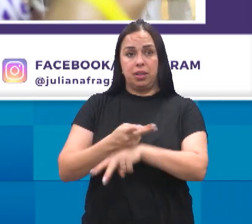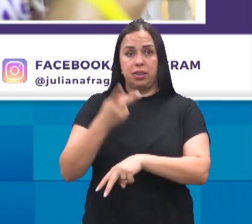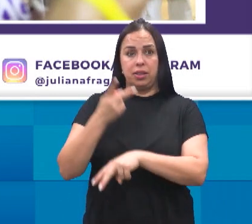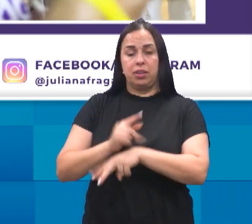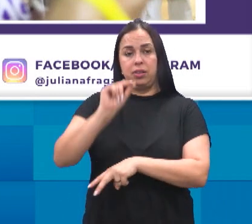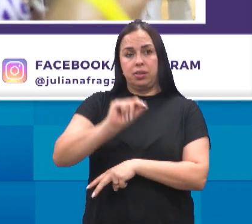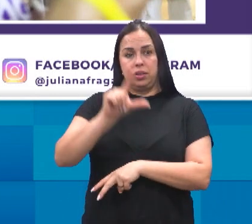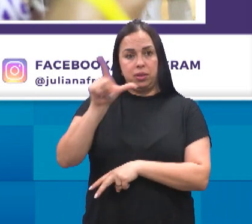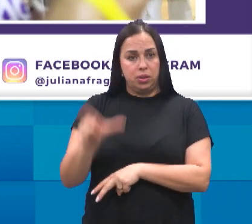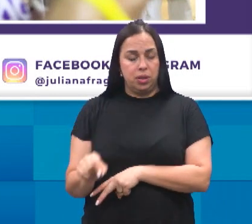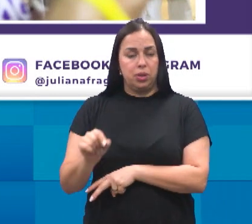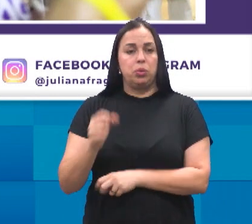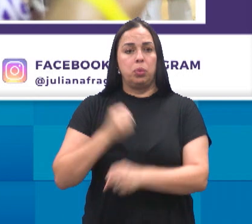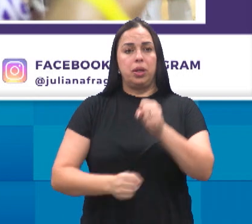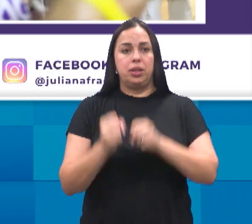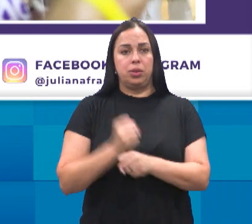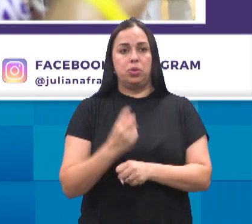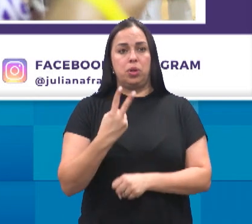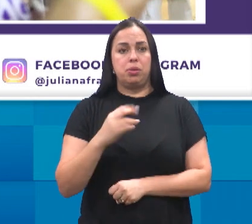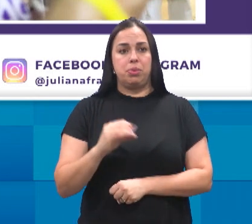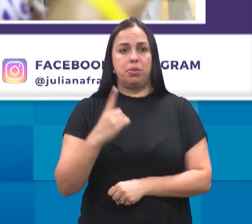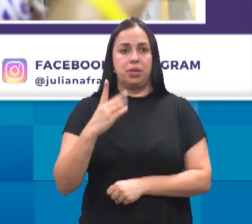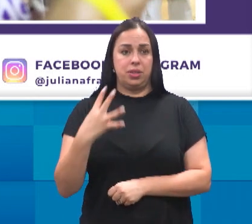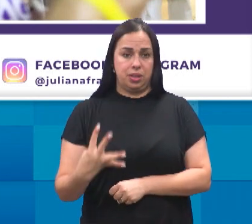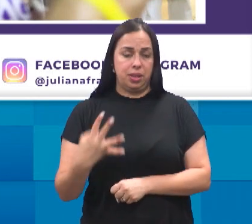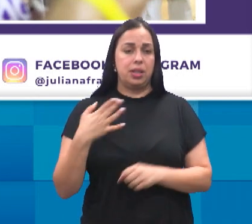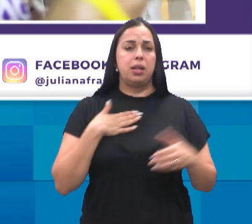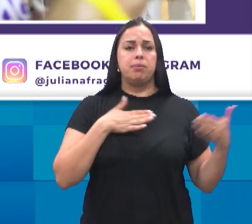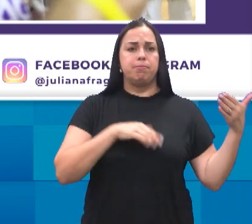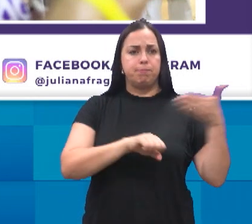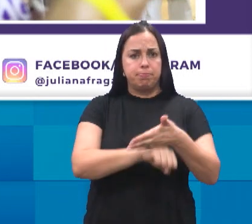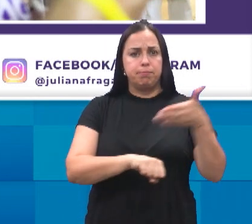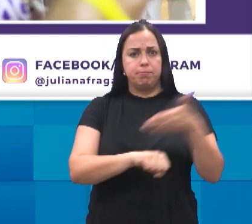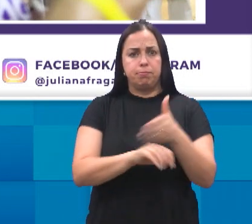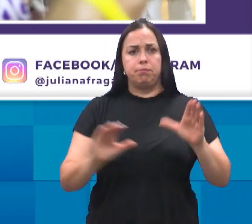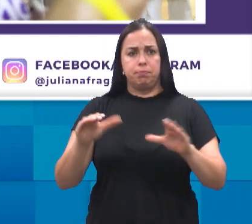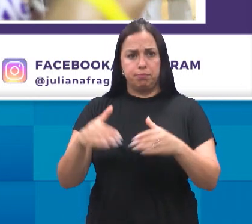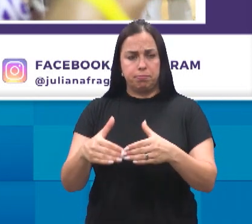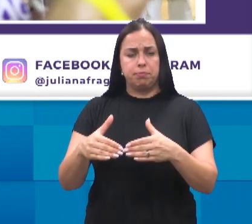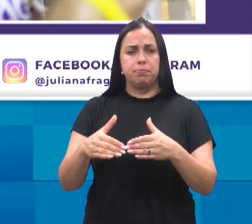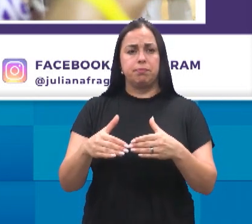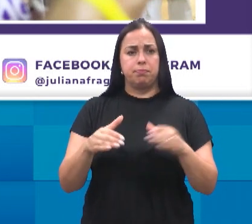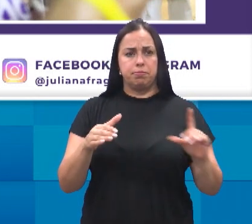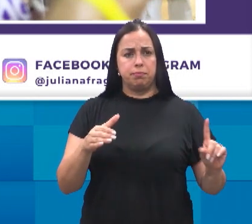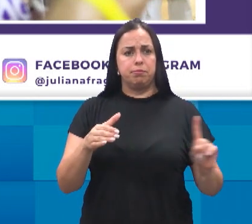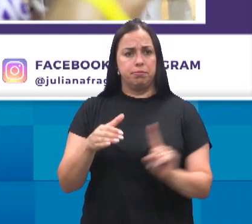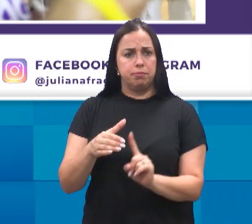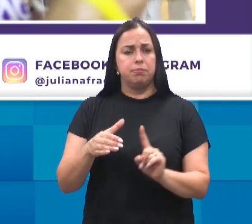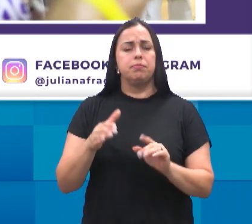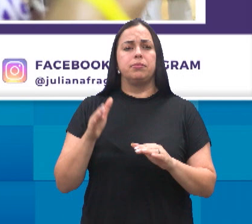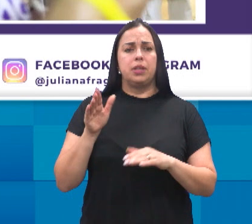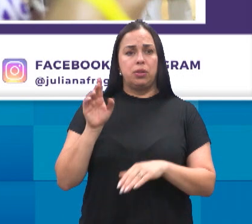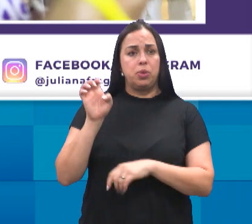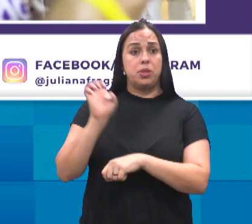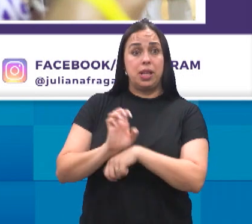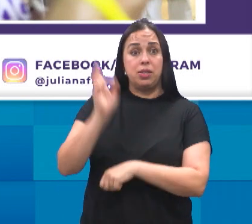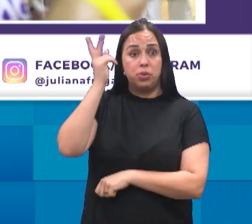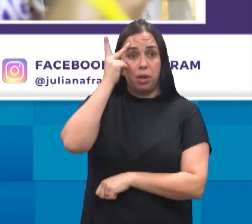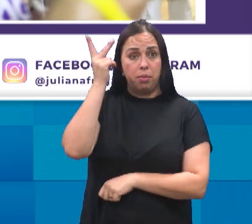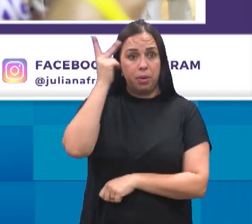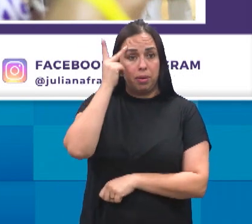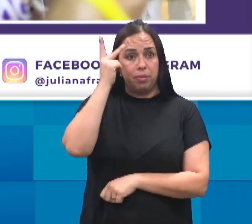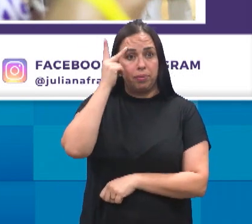em 2014. Participa ativamente do grupo de salvaguarda da capoeira São Paulo, junto ao